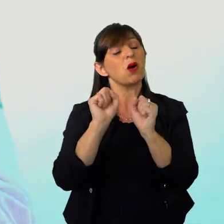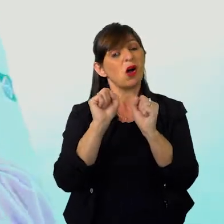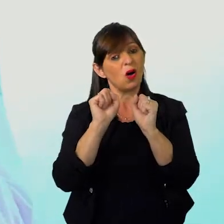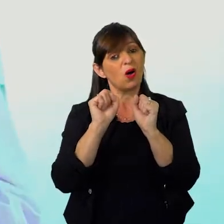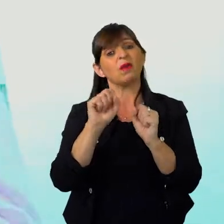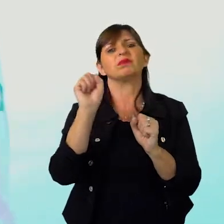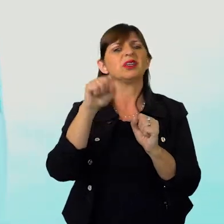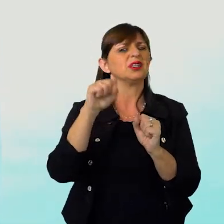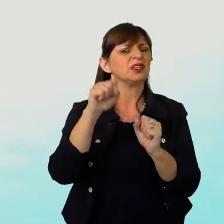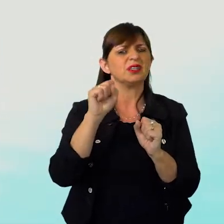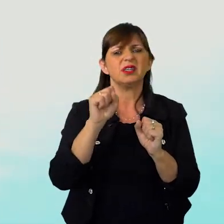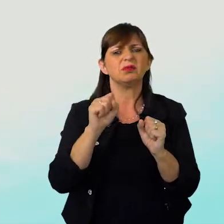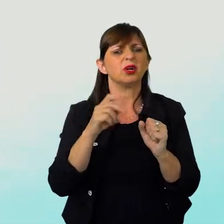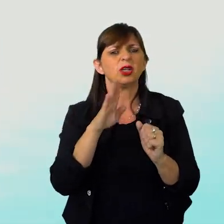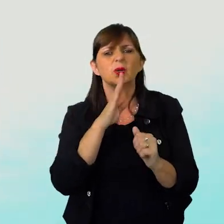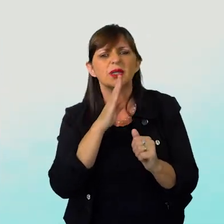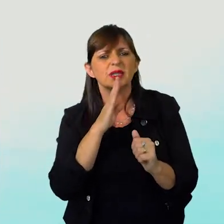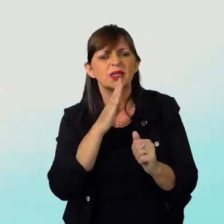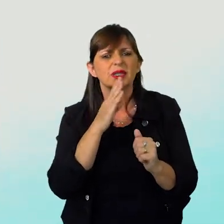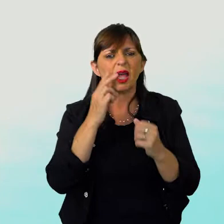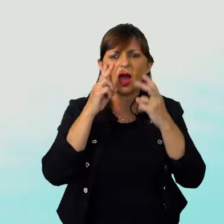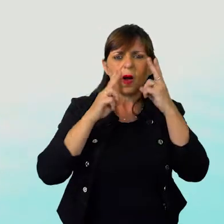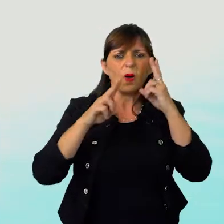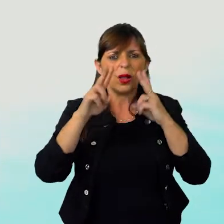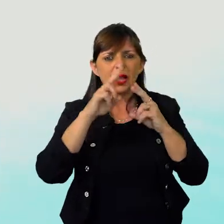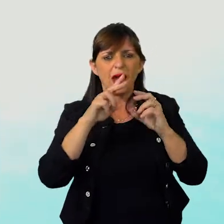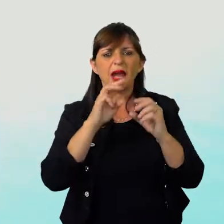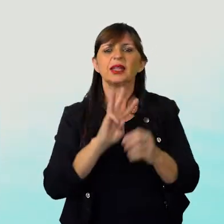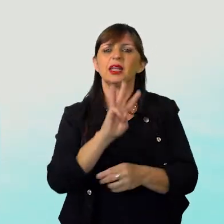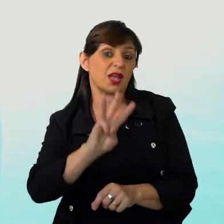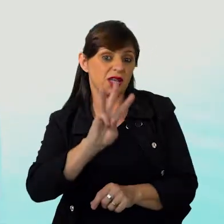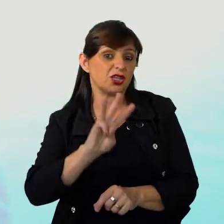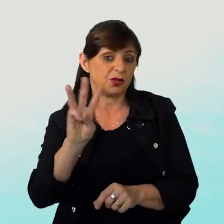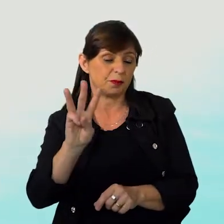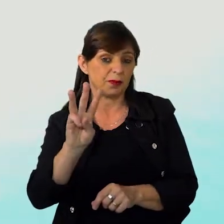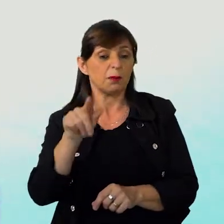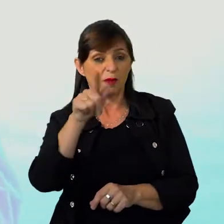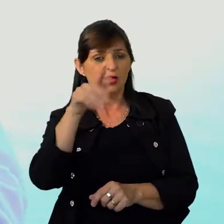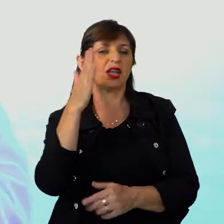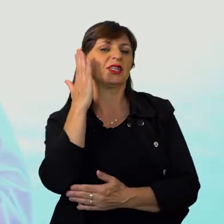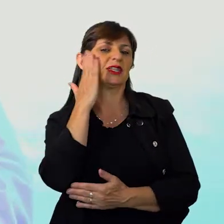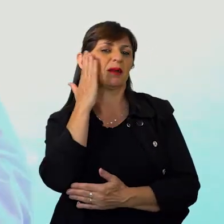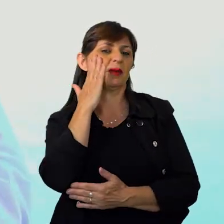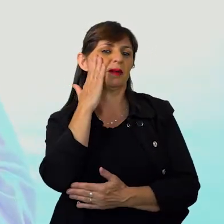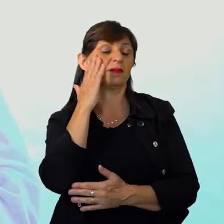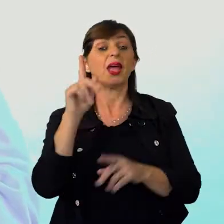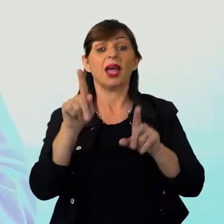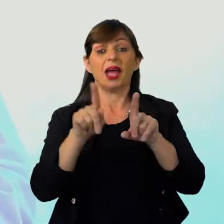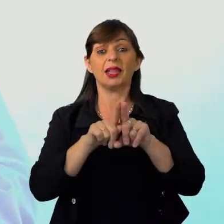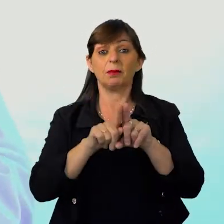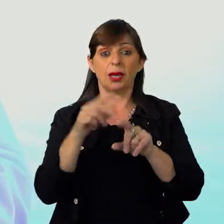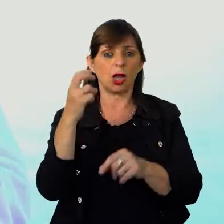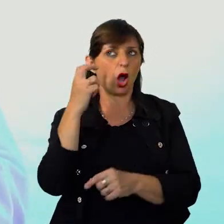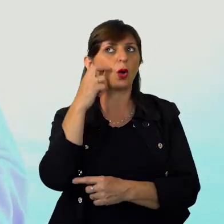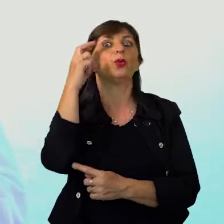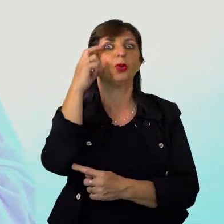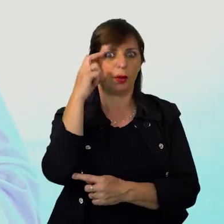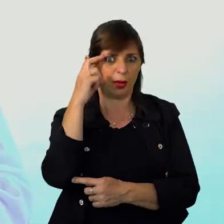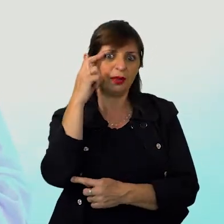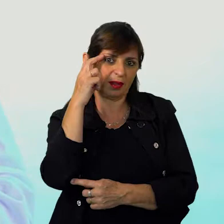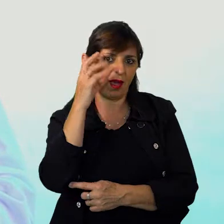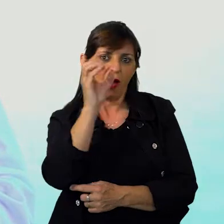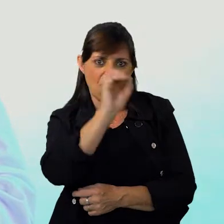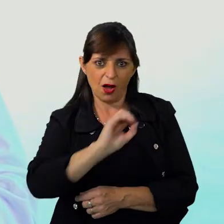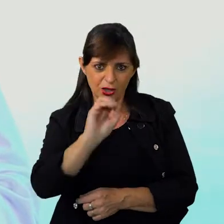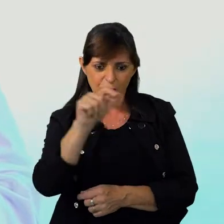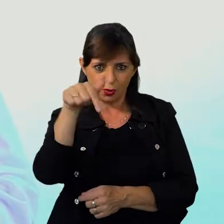tem horário e tal tem que dar uma olhadinha no site para você saber mas a gente indica Além de culturalmente que as pessoas